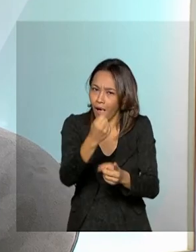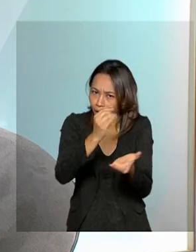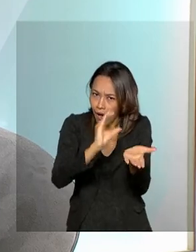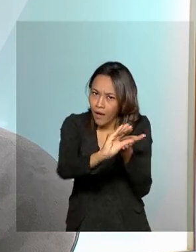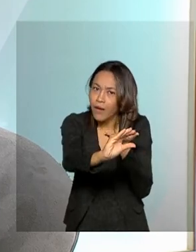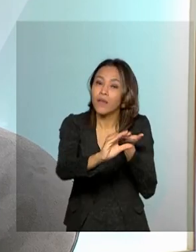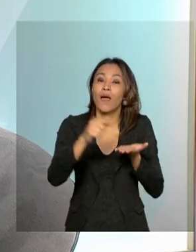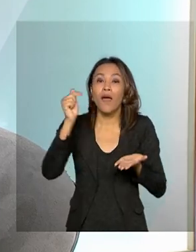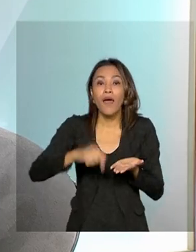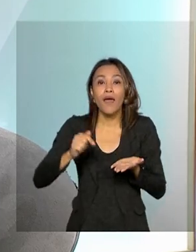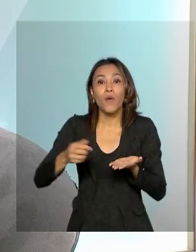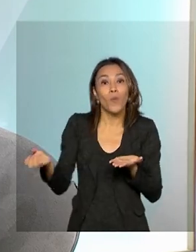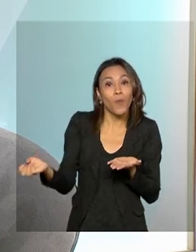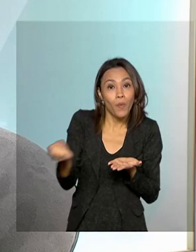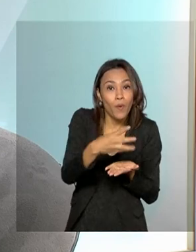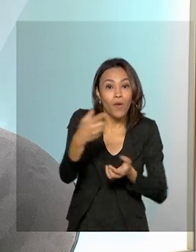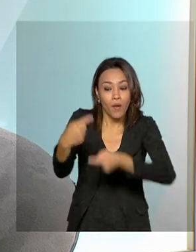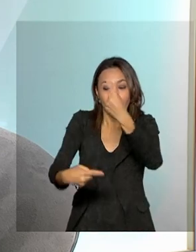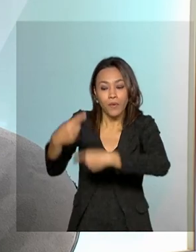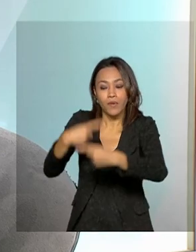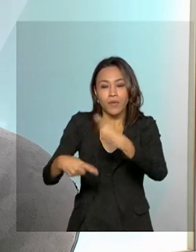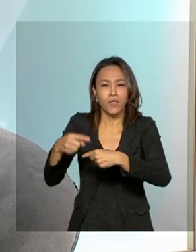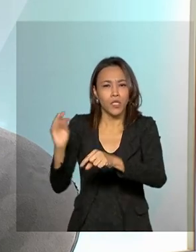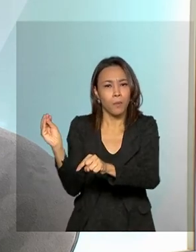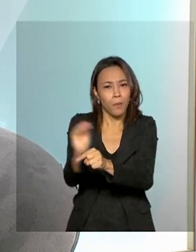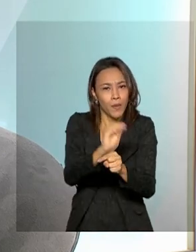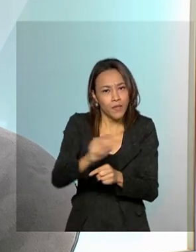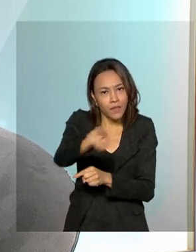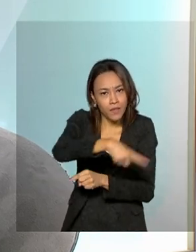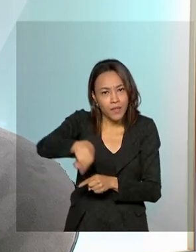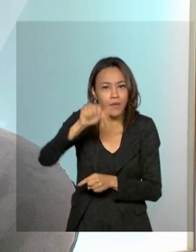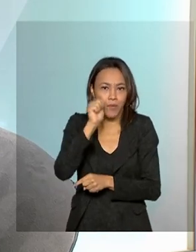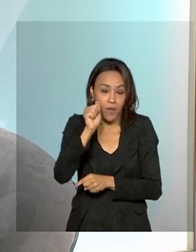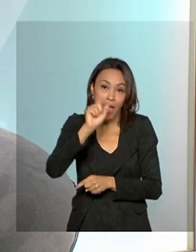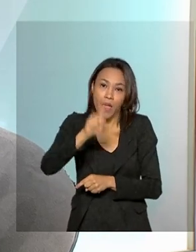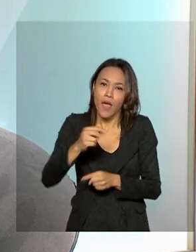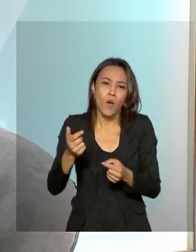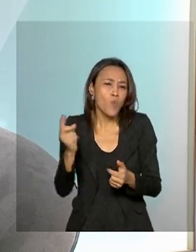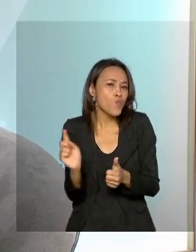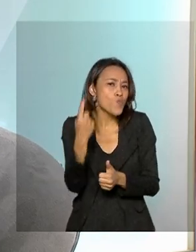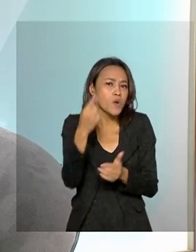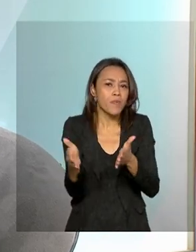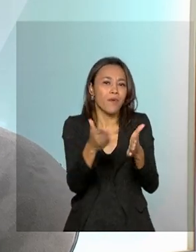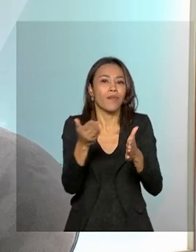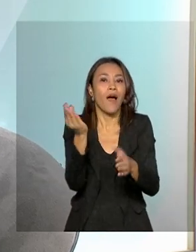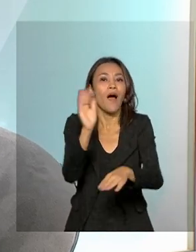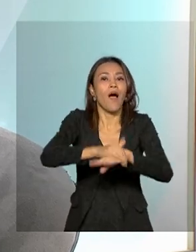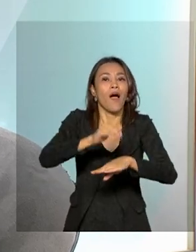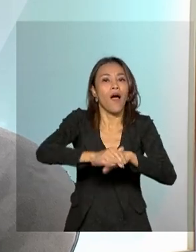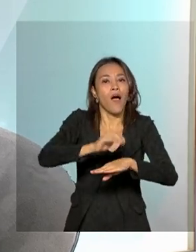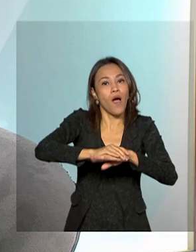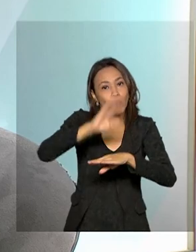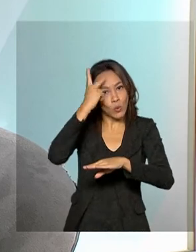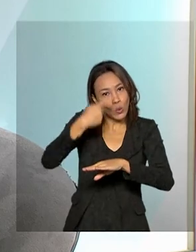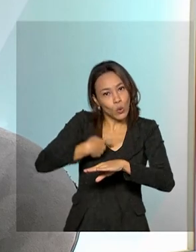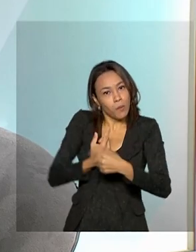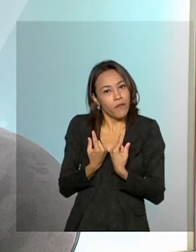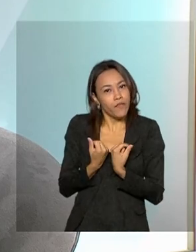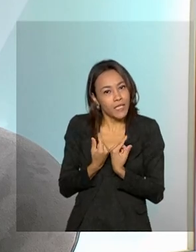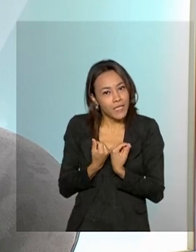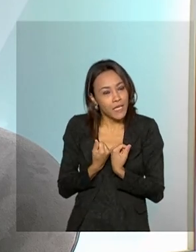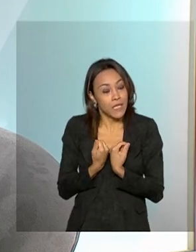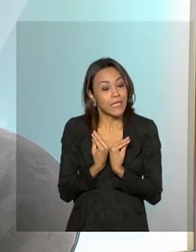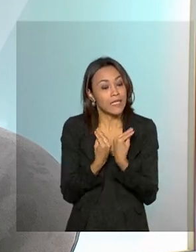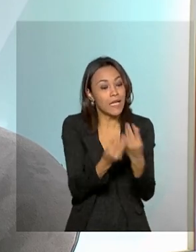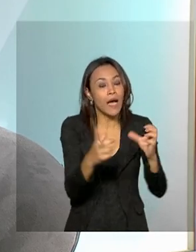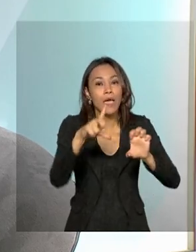da política de proteção da mulher. E este é um dos caminhos, é a autonomia financeira, empreendedorismo. Nós vamos tirar a